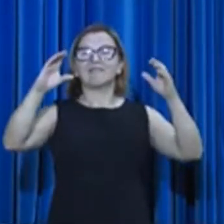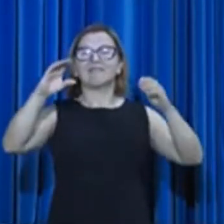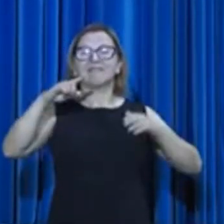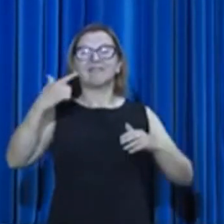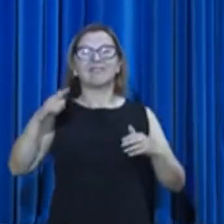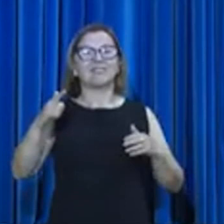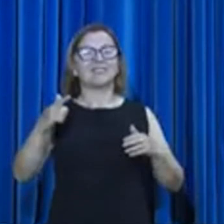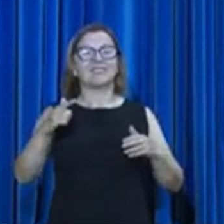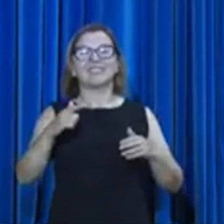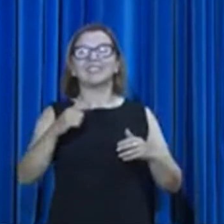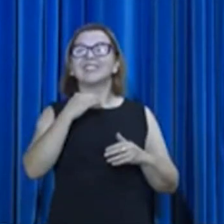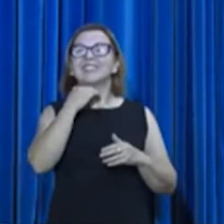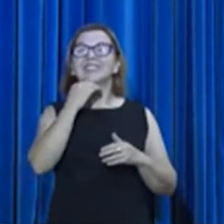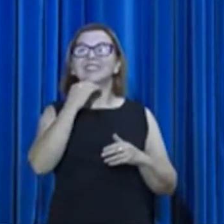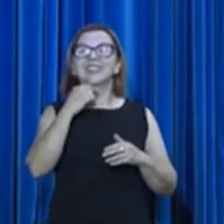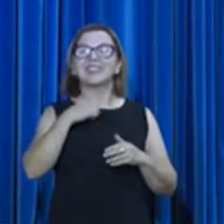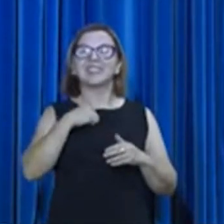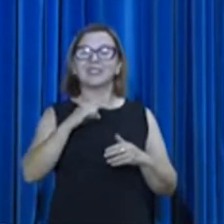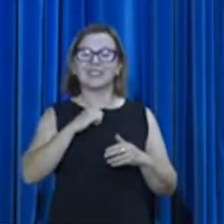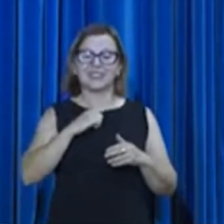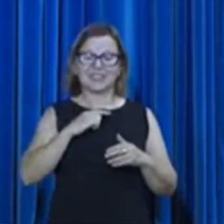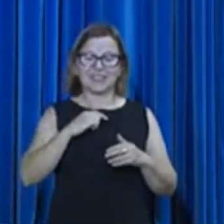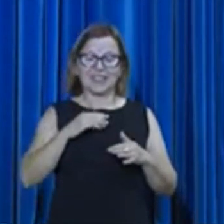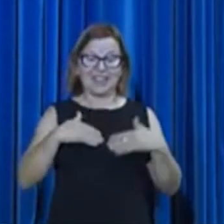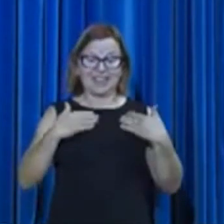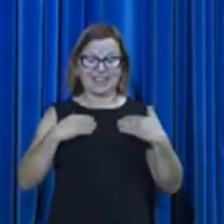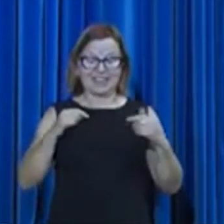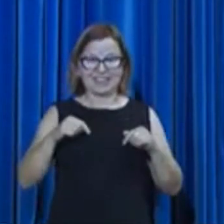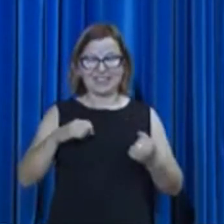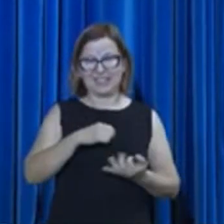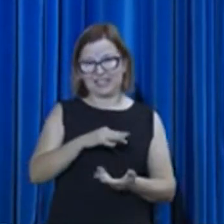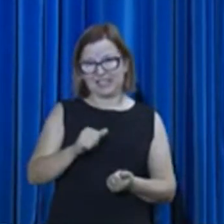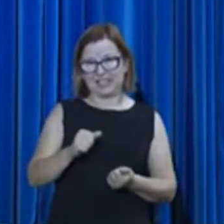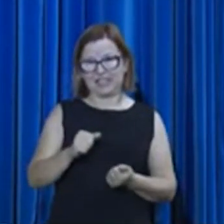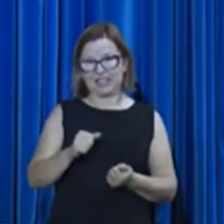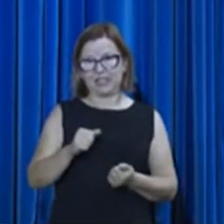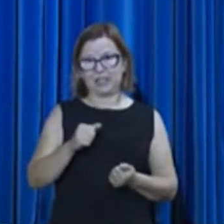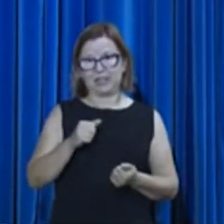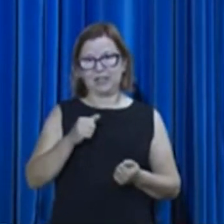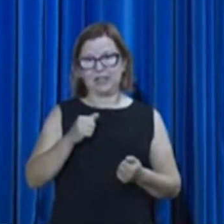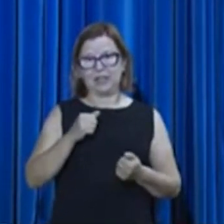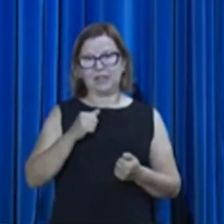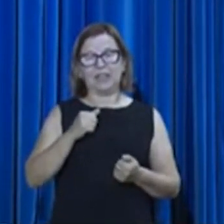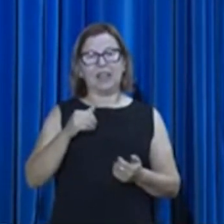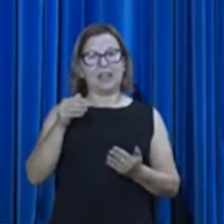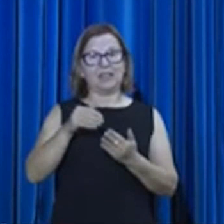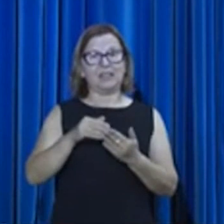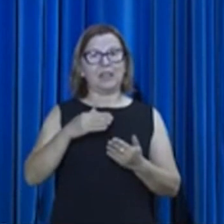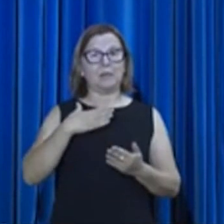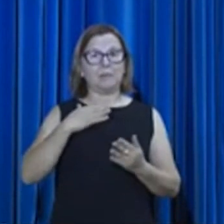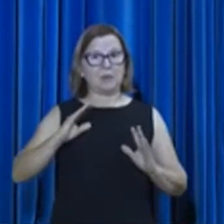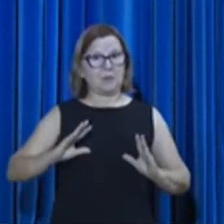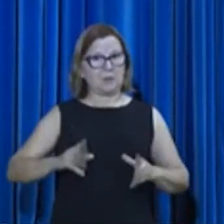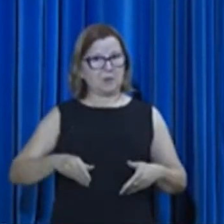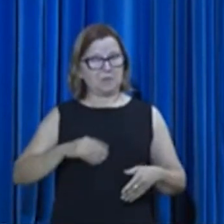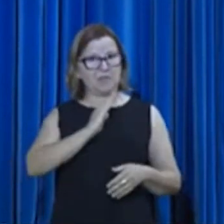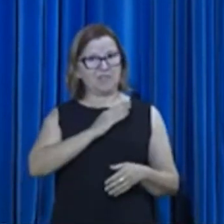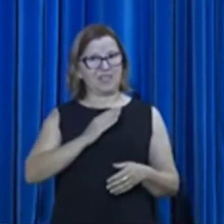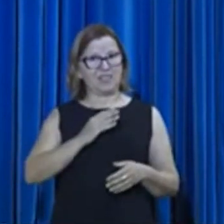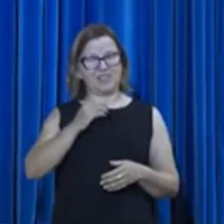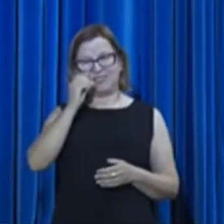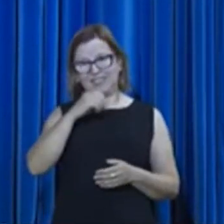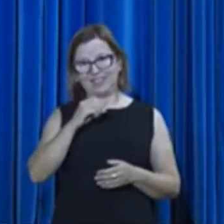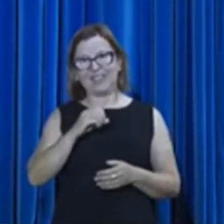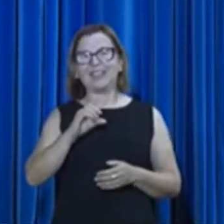compraza na terra. Ainda que a minha carne e o meu coração desfaleçam, Deus é a fortaleza do